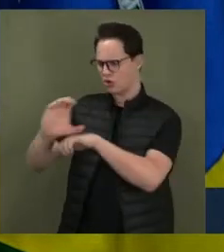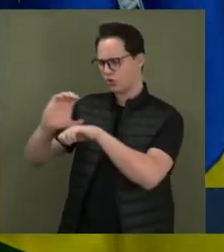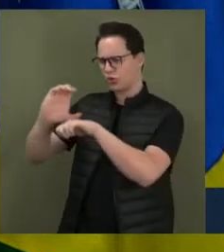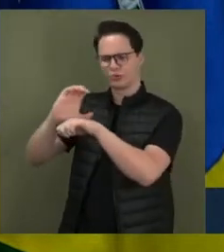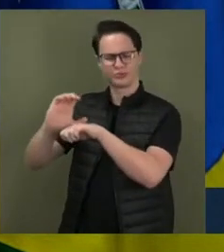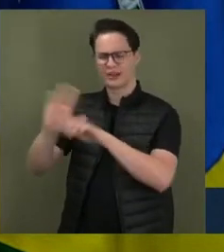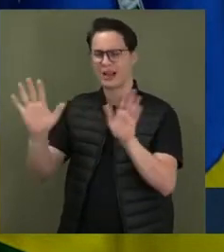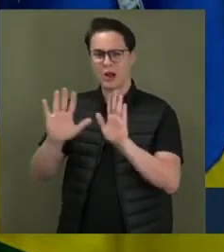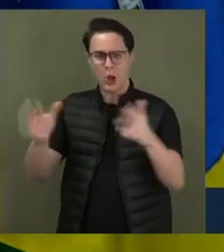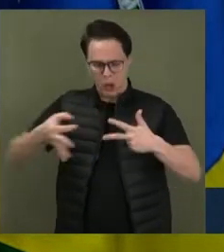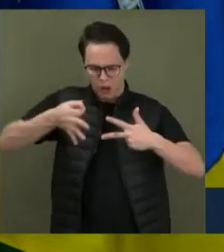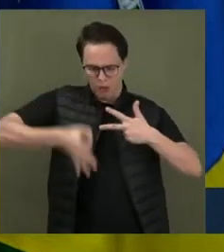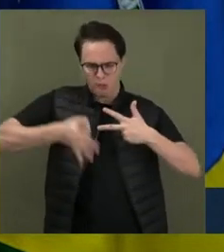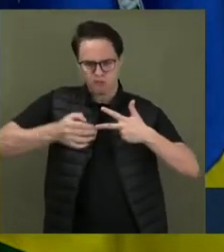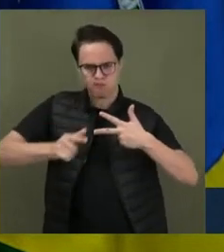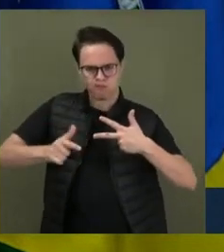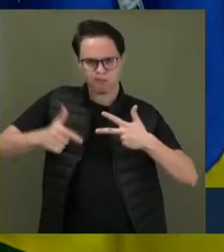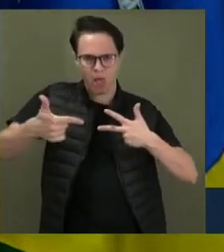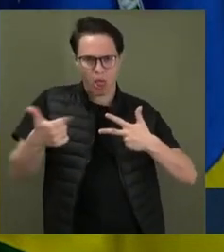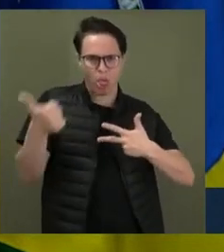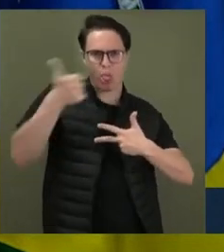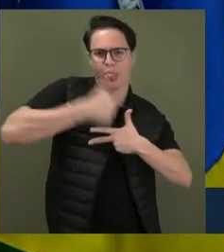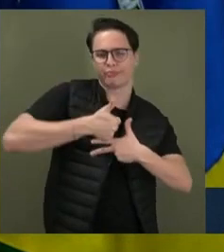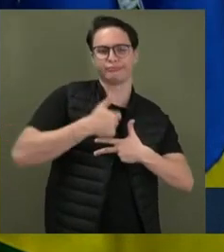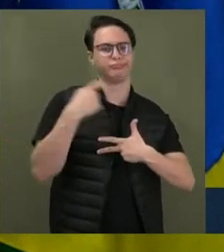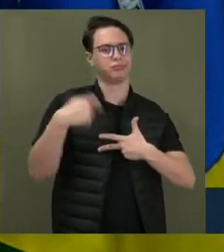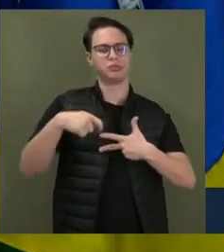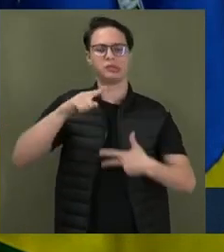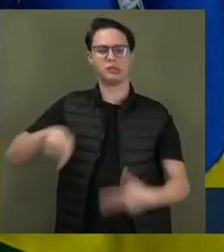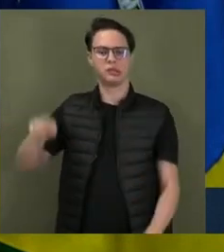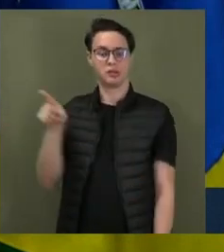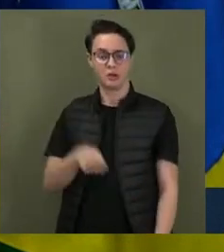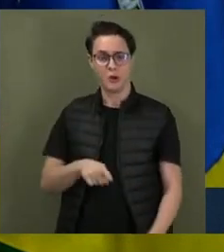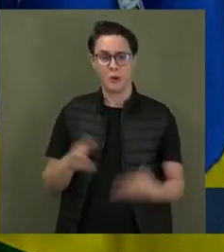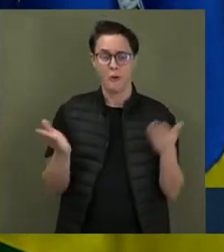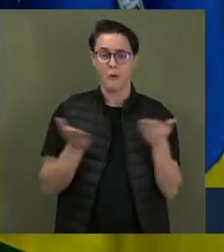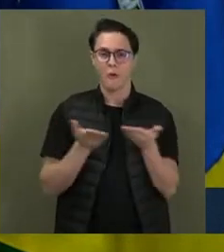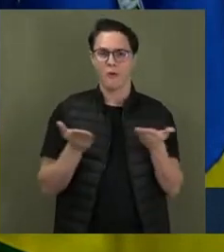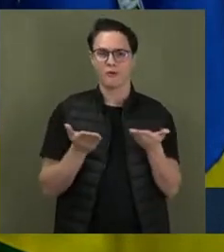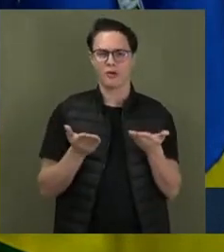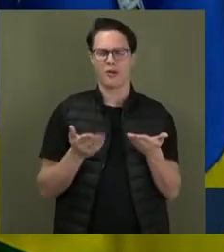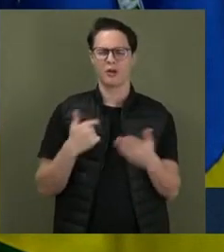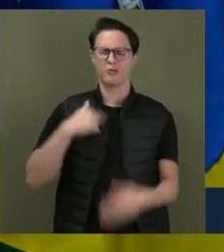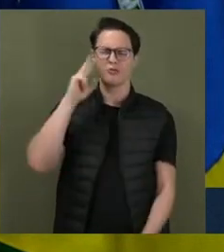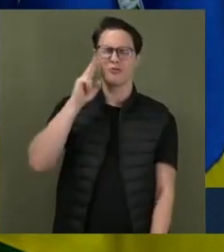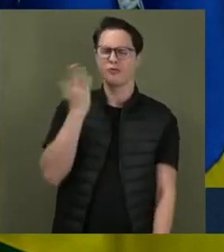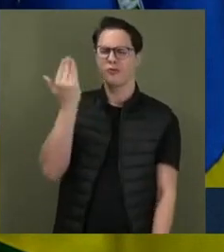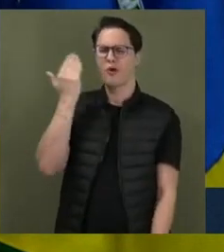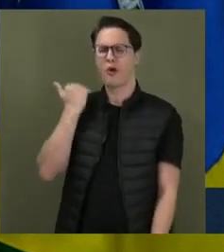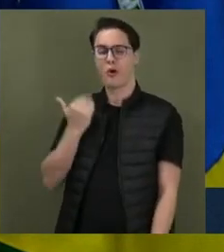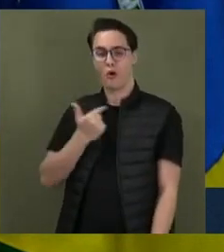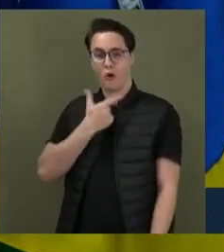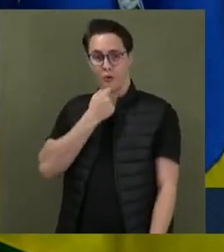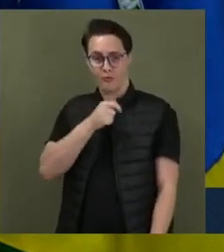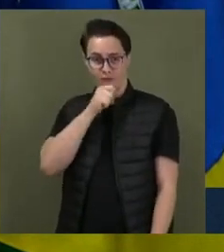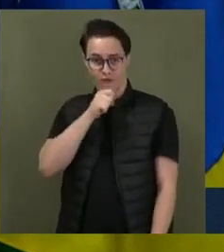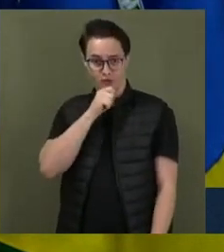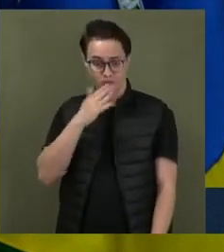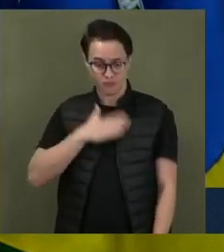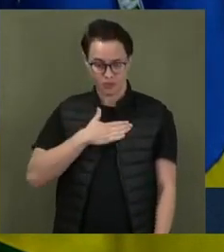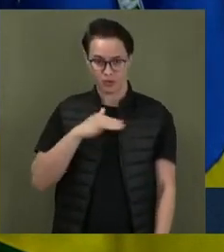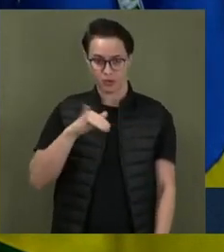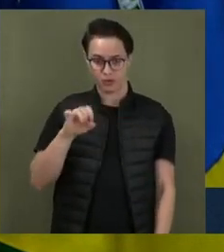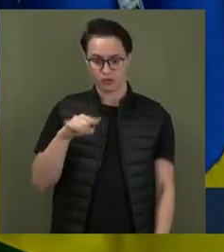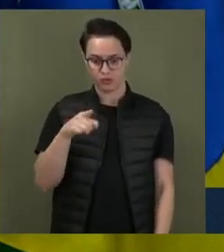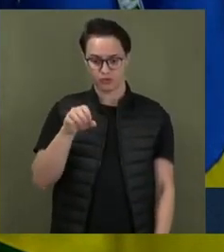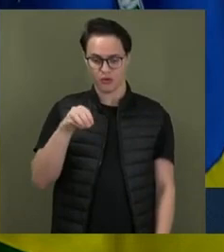ativismo judicial precisa ser estancado. E o que está em jogo, como dizia o meu avô de João Marinho, num dos episódios memoráveis